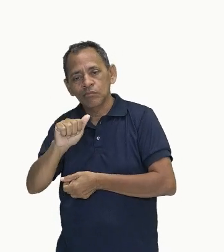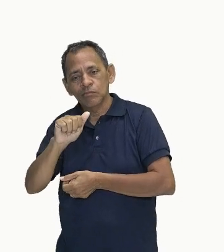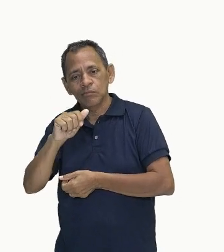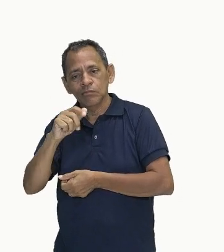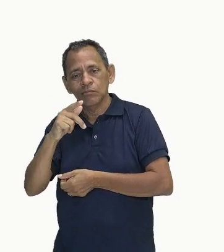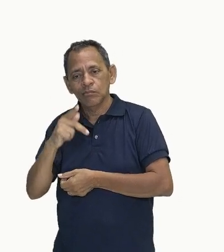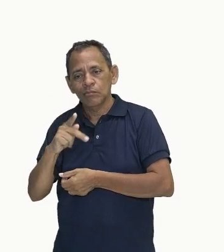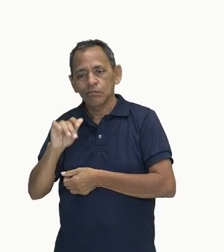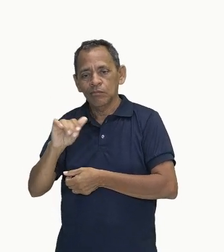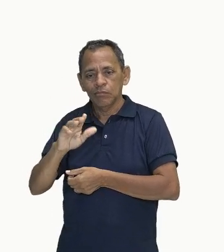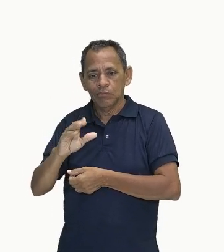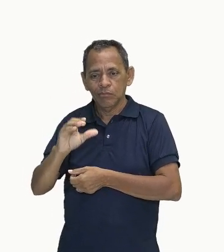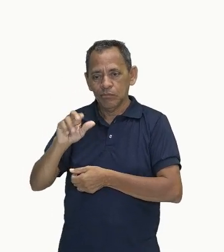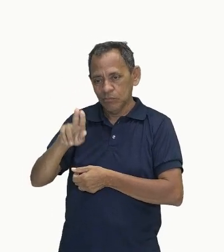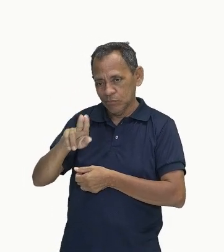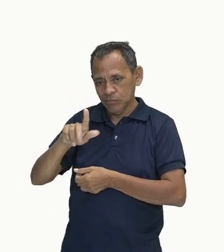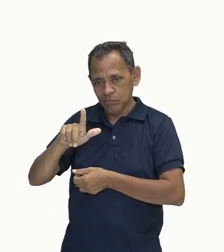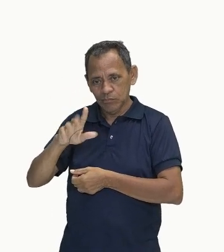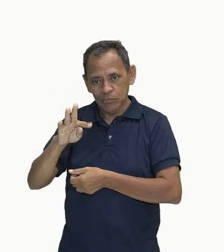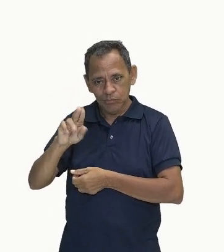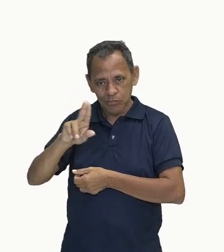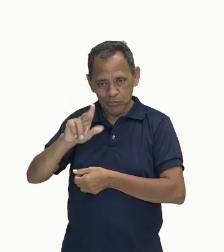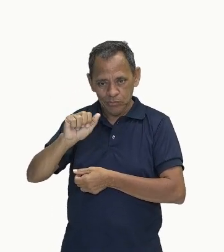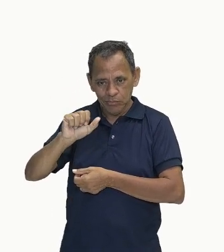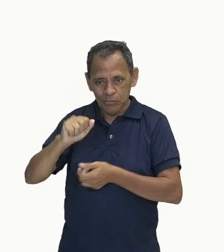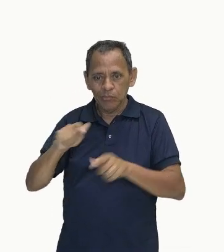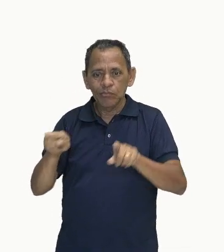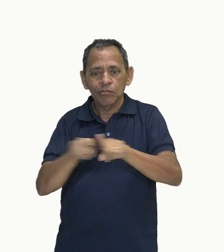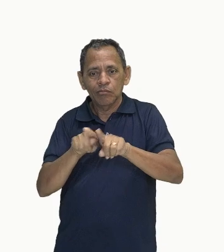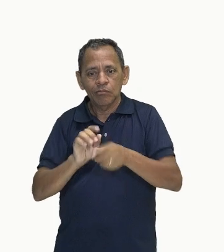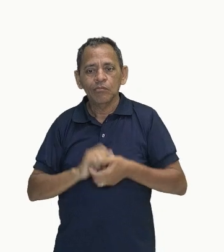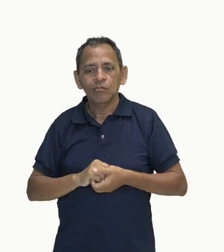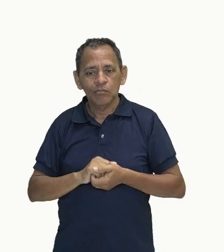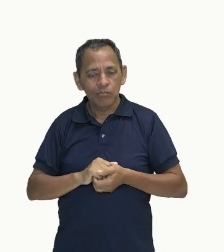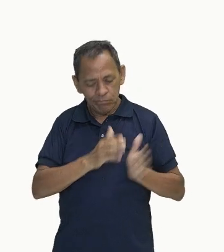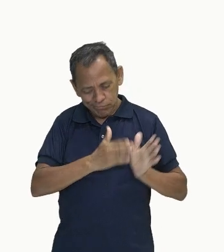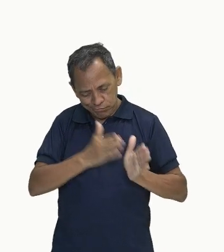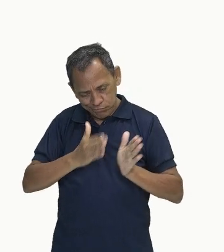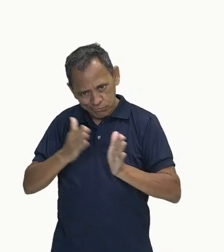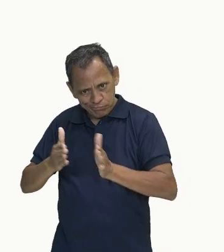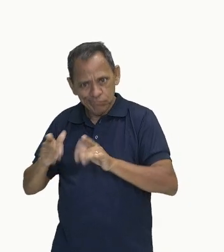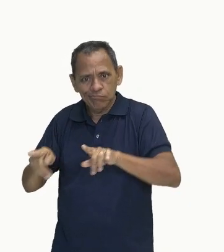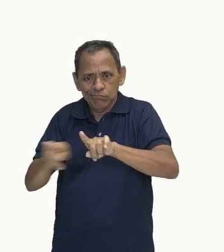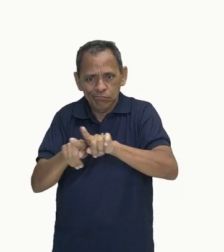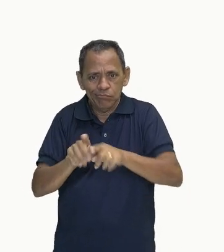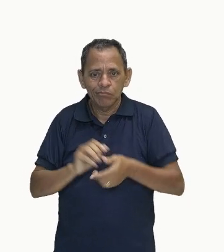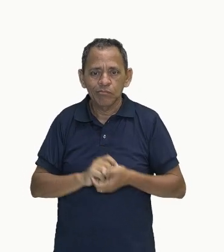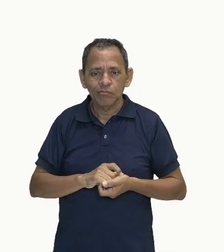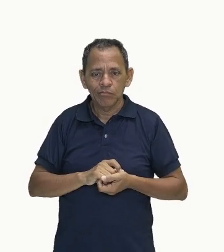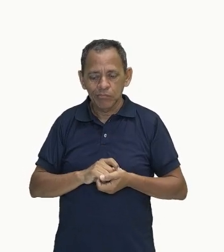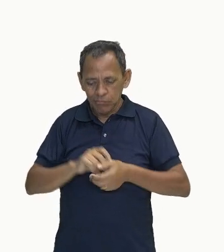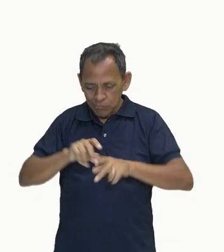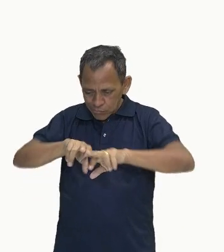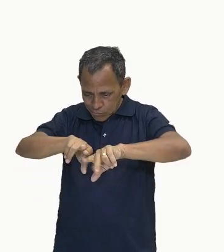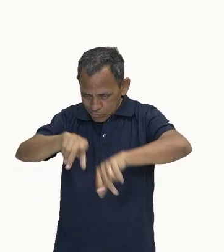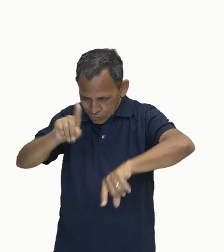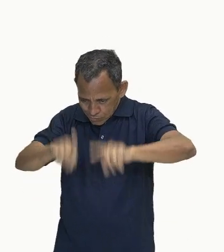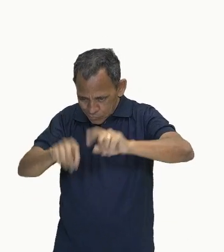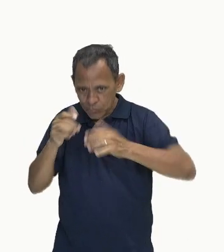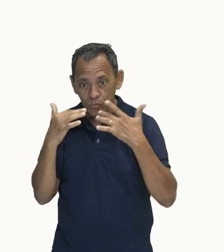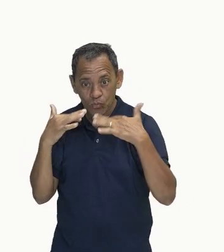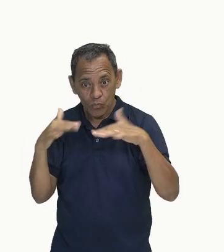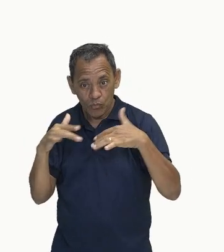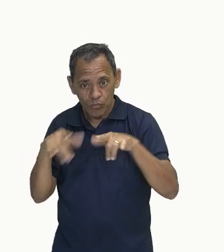são realizadas de forma sistemática, tá bom? Então, eu vou retirar ali a matéria-prima, tá bom?